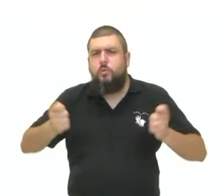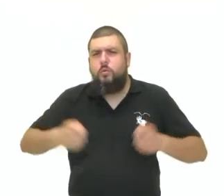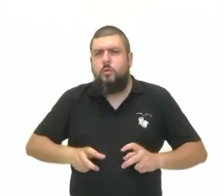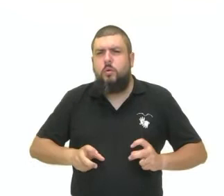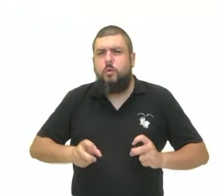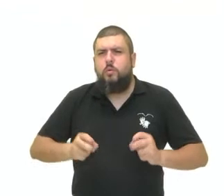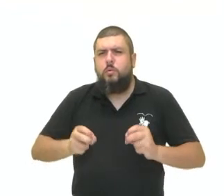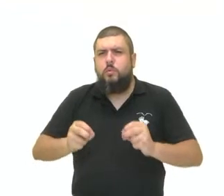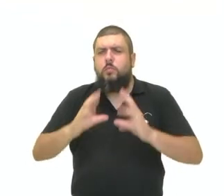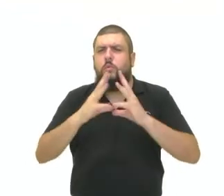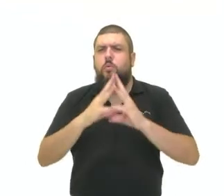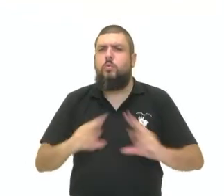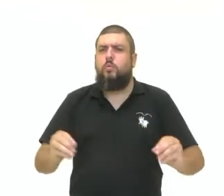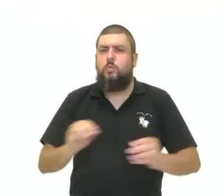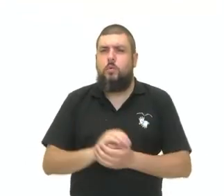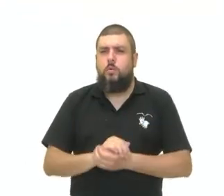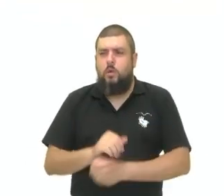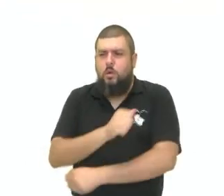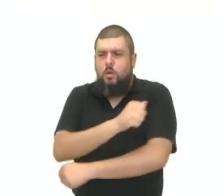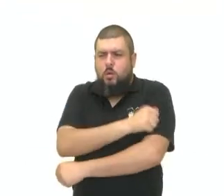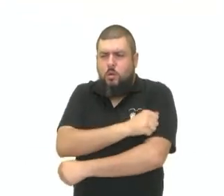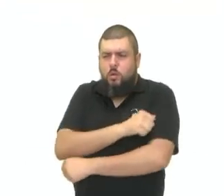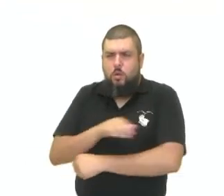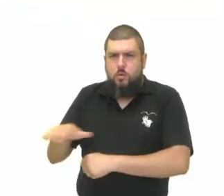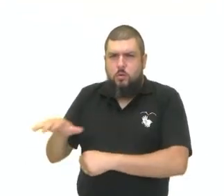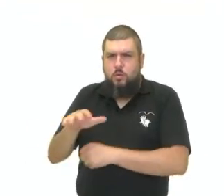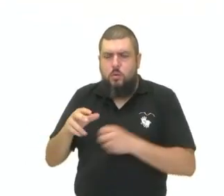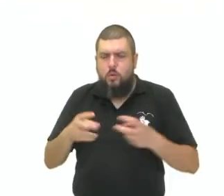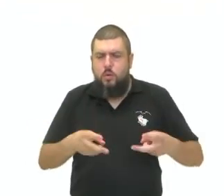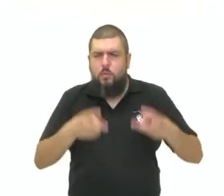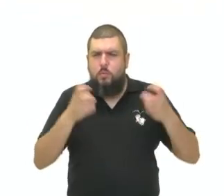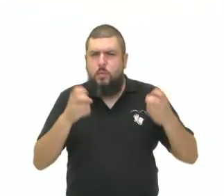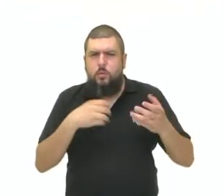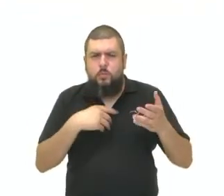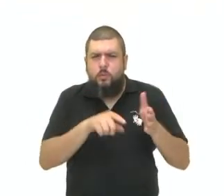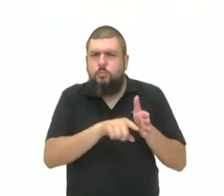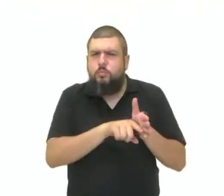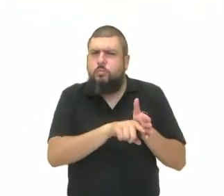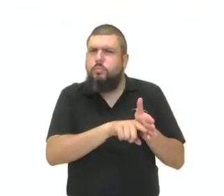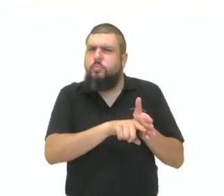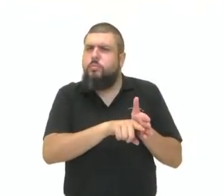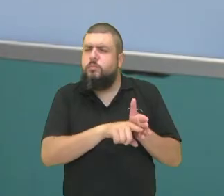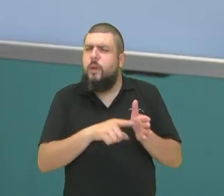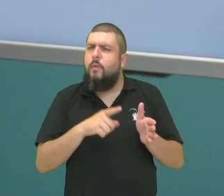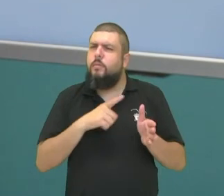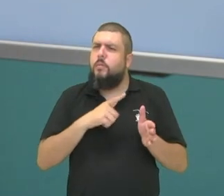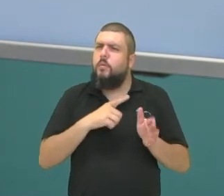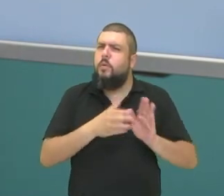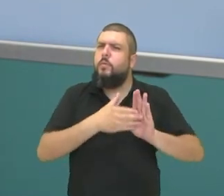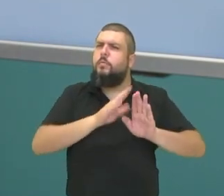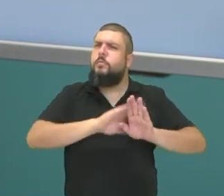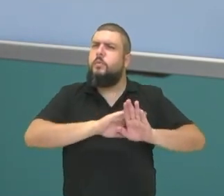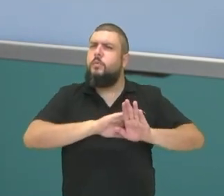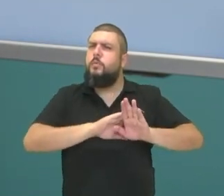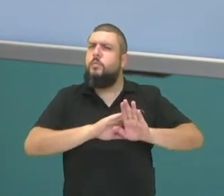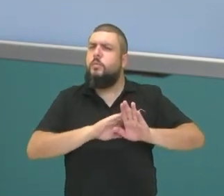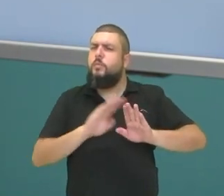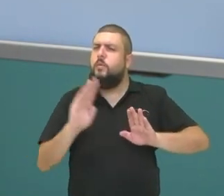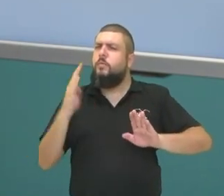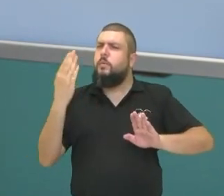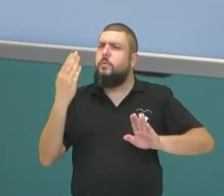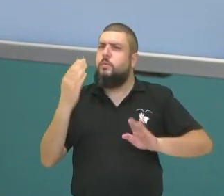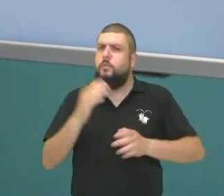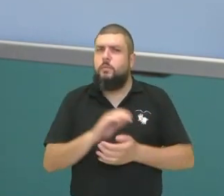alunos perceberam que não tinha fontes seguras para garantir a afirmação do título. Por que isso é um conteúdo